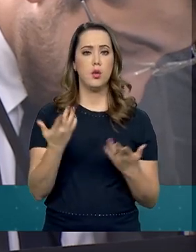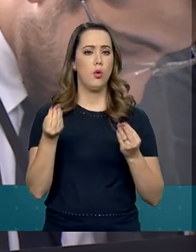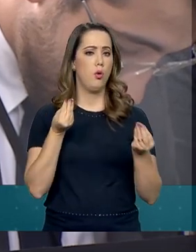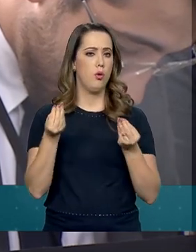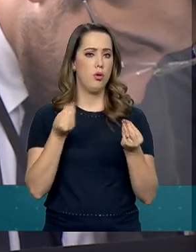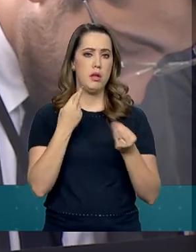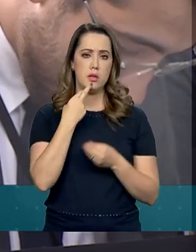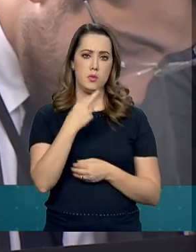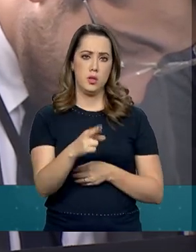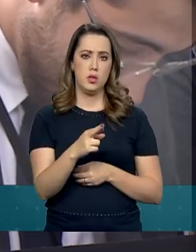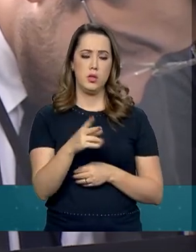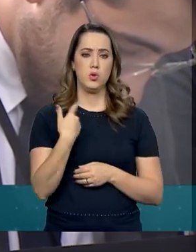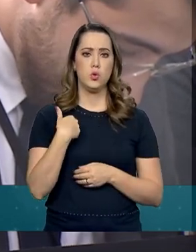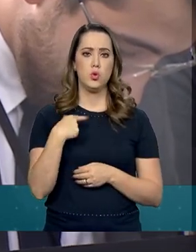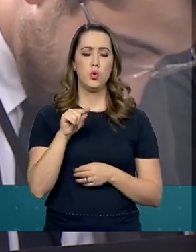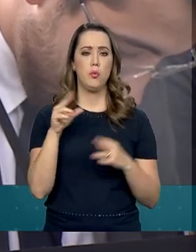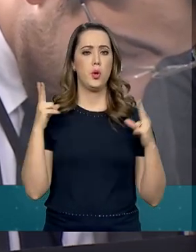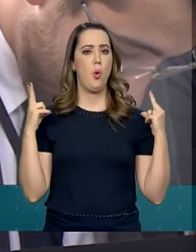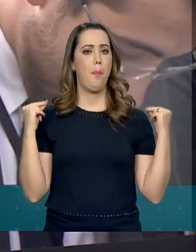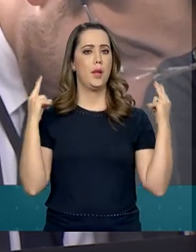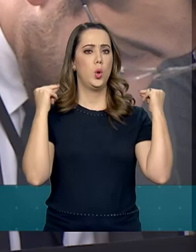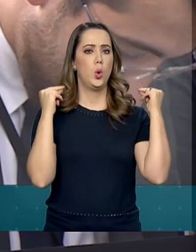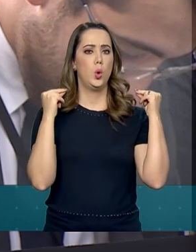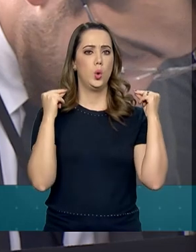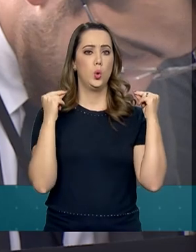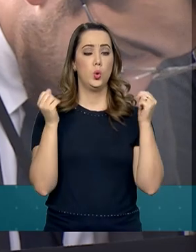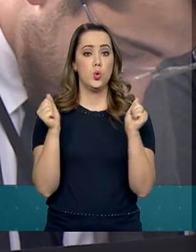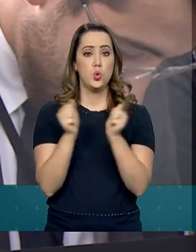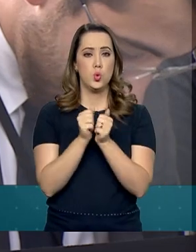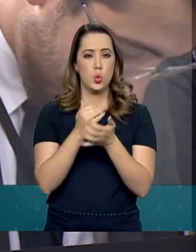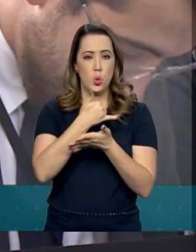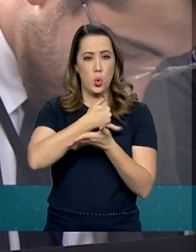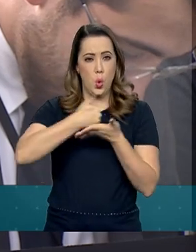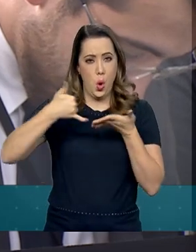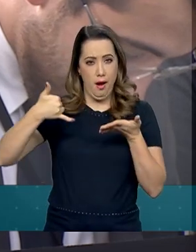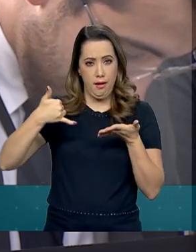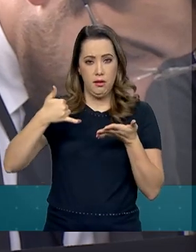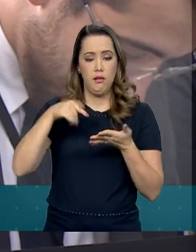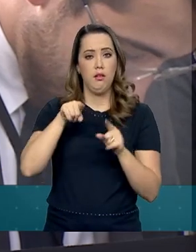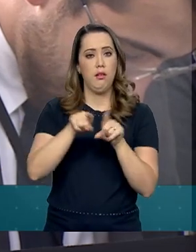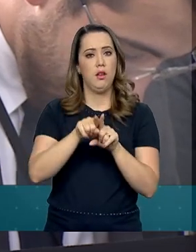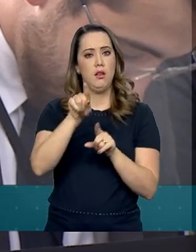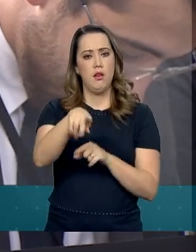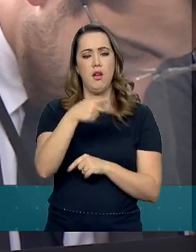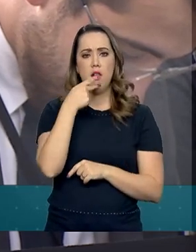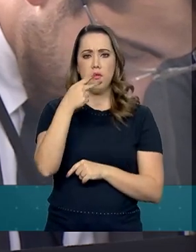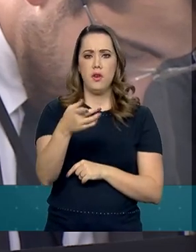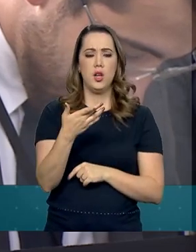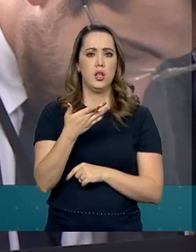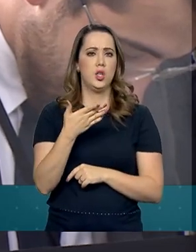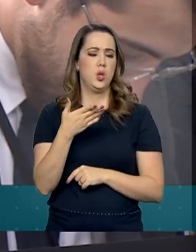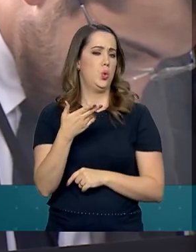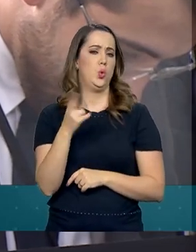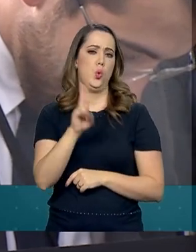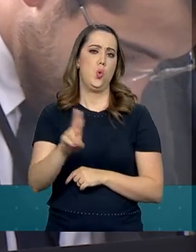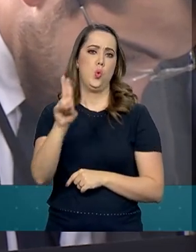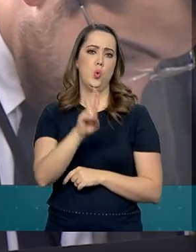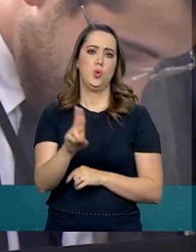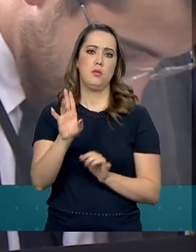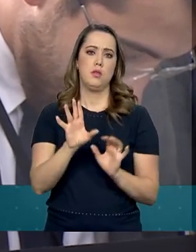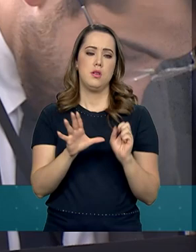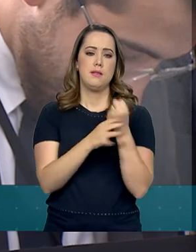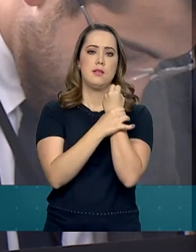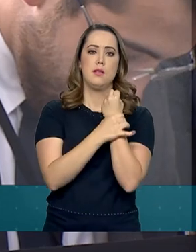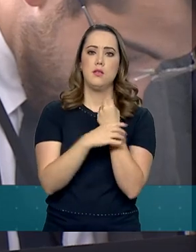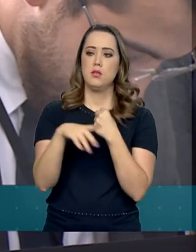com e ele supõe nesse tweet que ele não usa a segurança do chefe por ter pessoas que não são